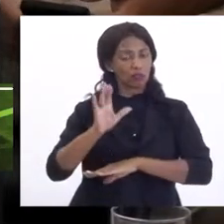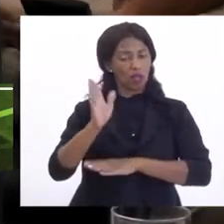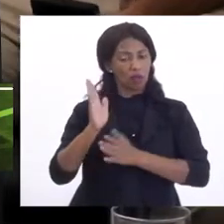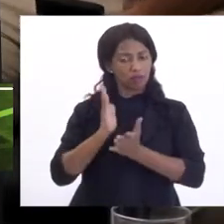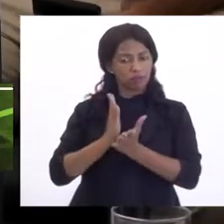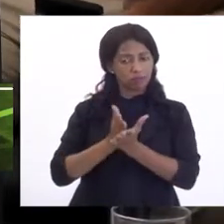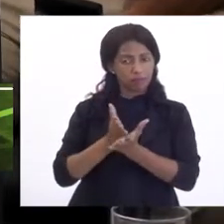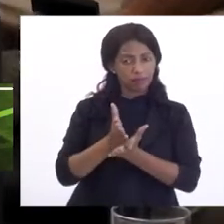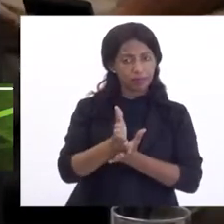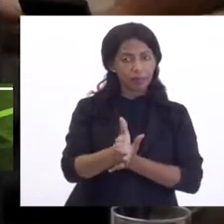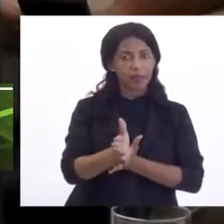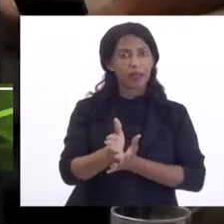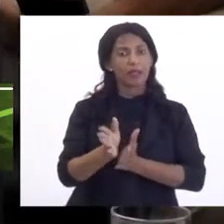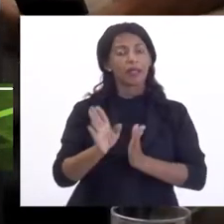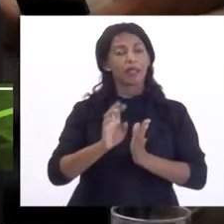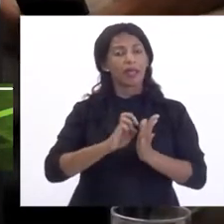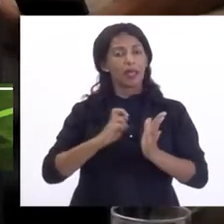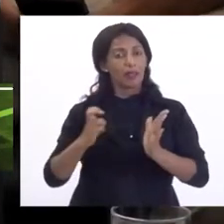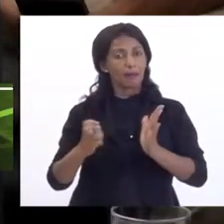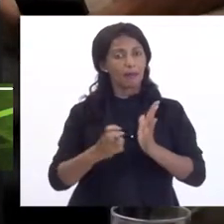Emenda Constitucional